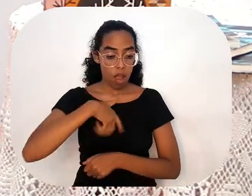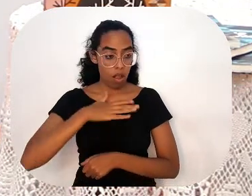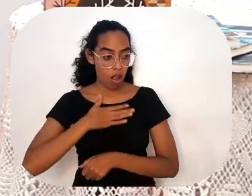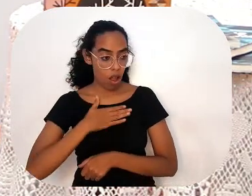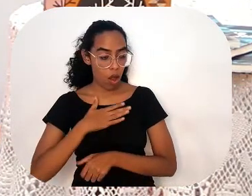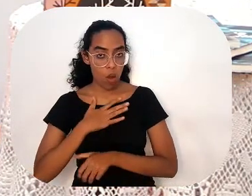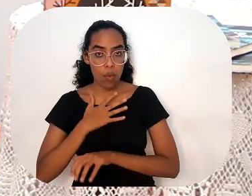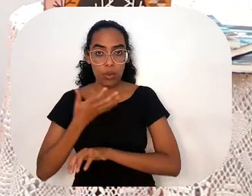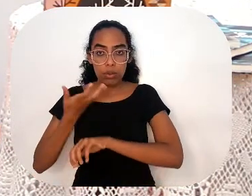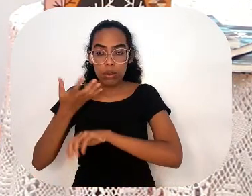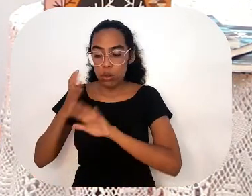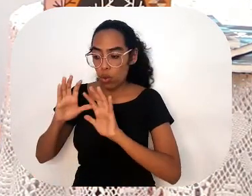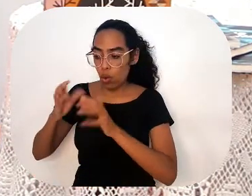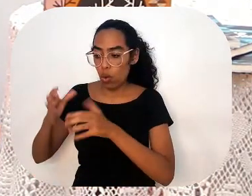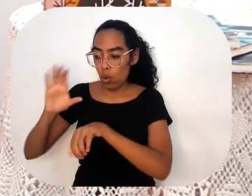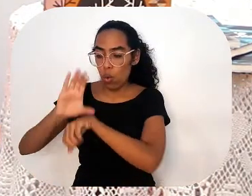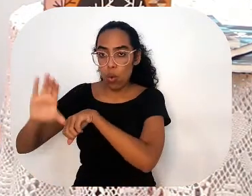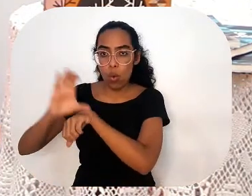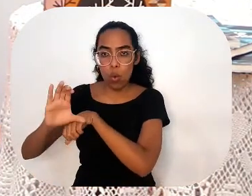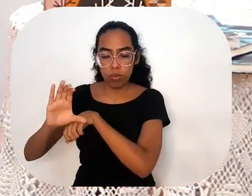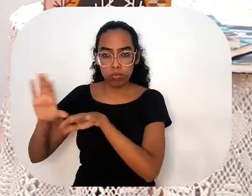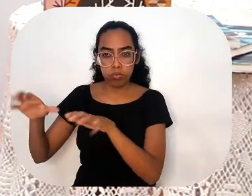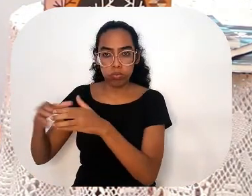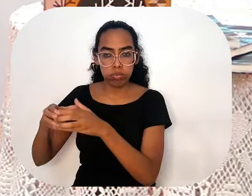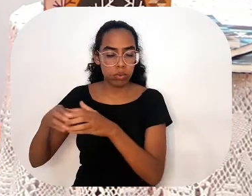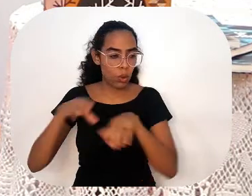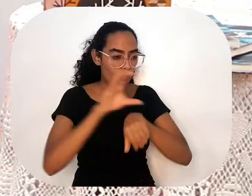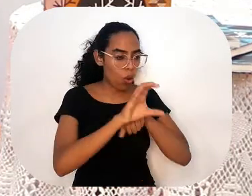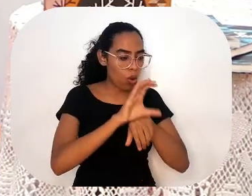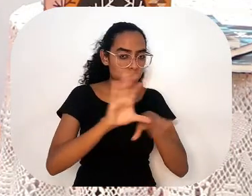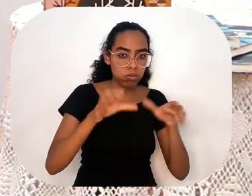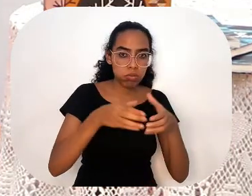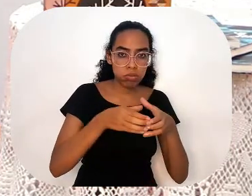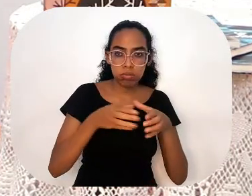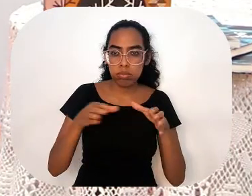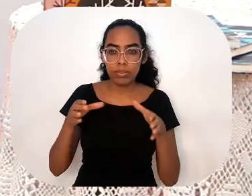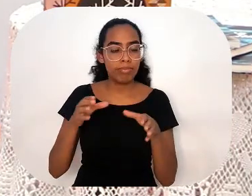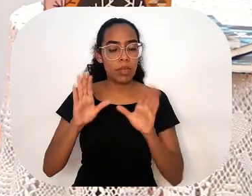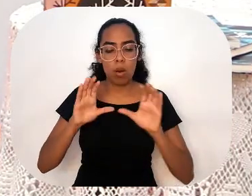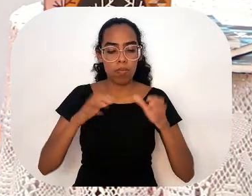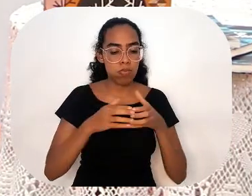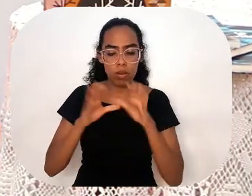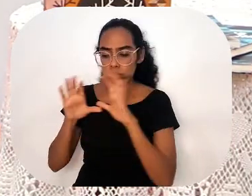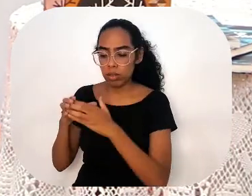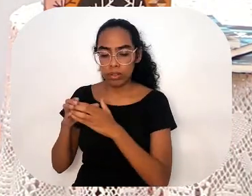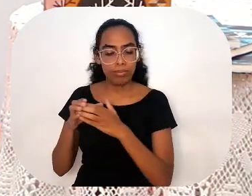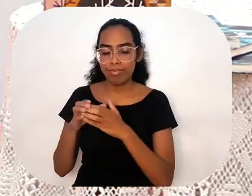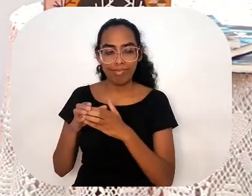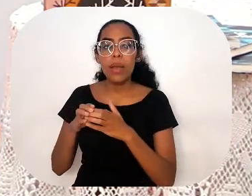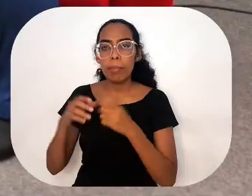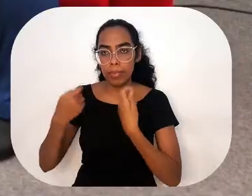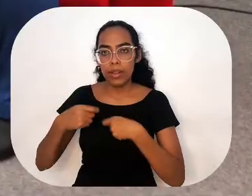não é porque eu faço parte da departamento na Universidade Federal do Ceará você faz parte outra que a gente não não está